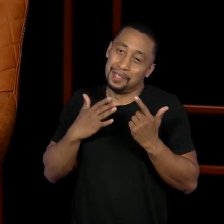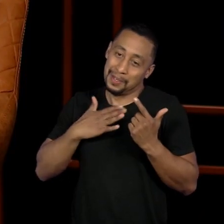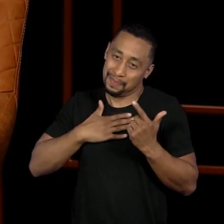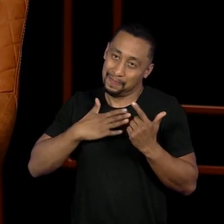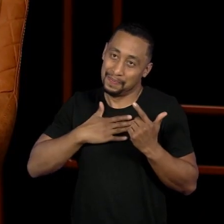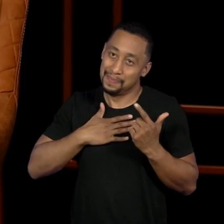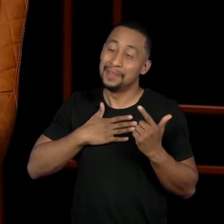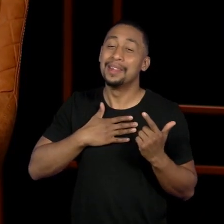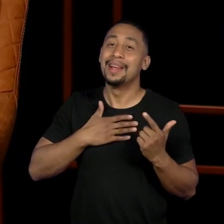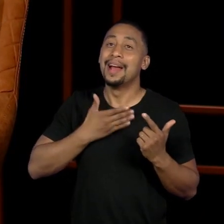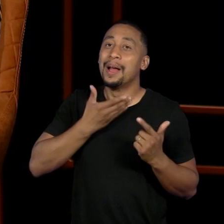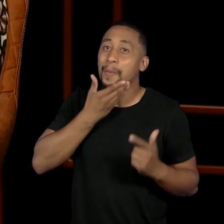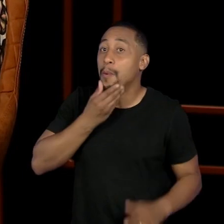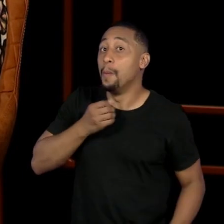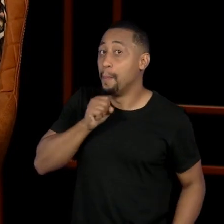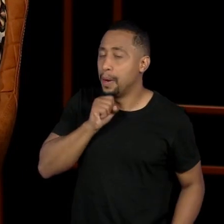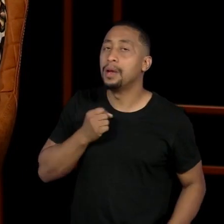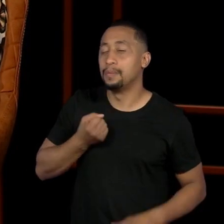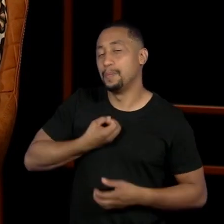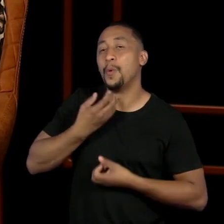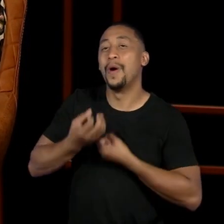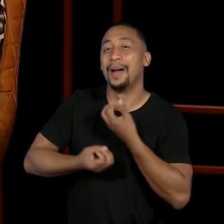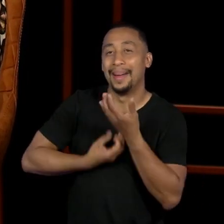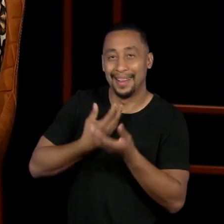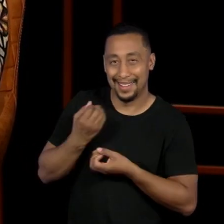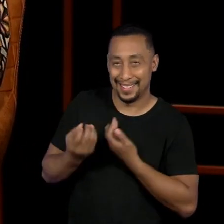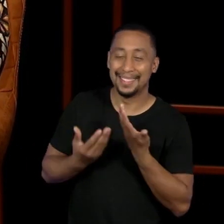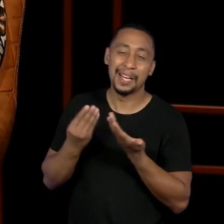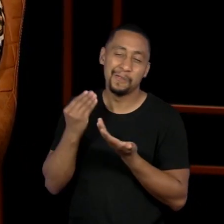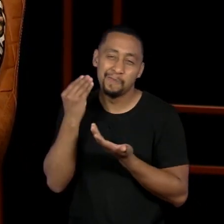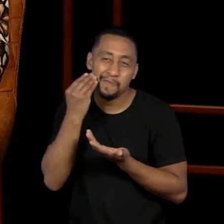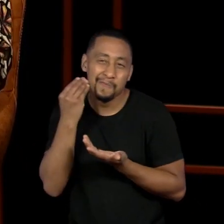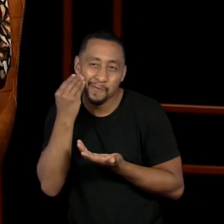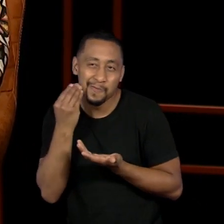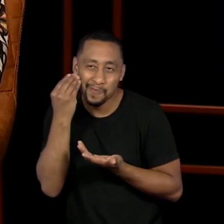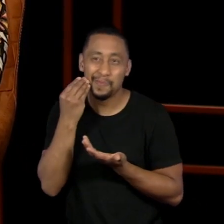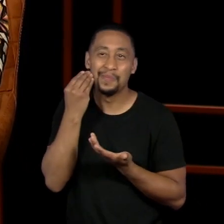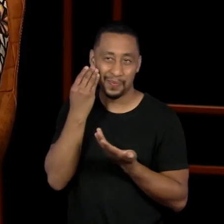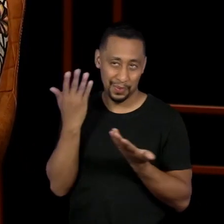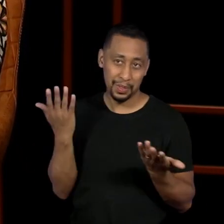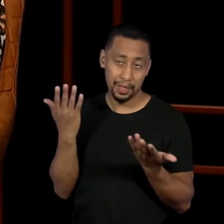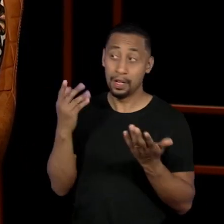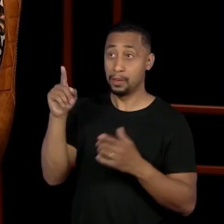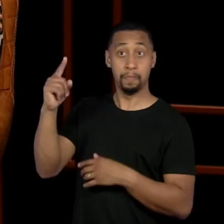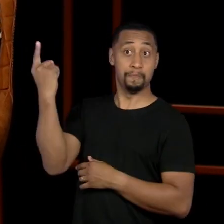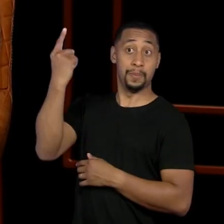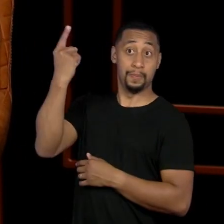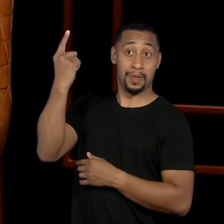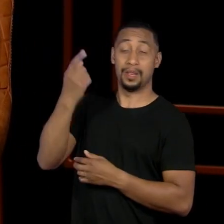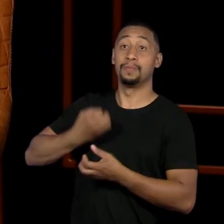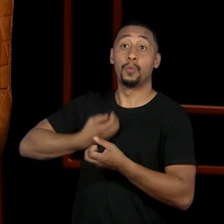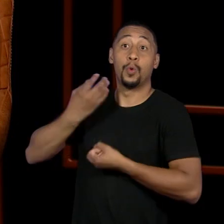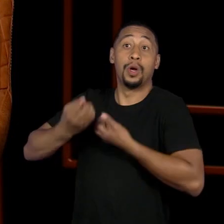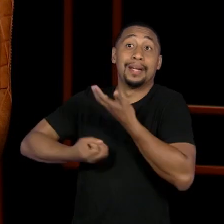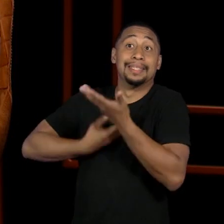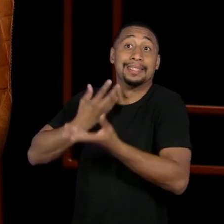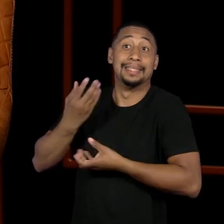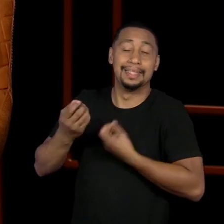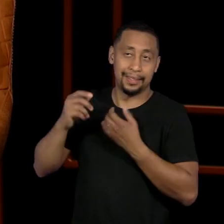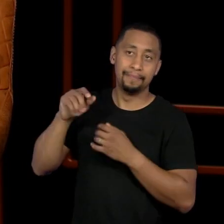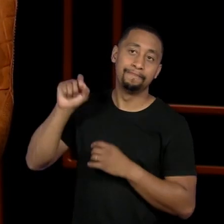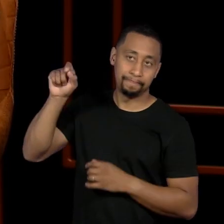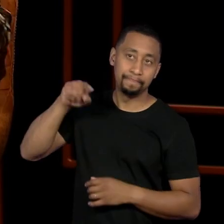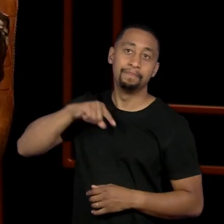poeta experimental, concreto, e ser, digamos, o pioneiro da poesia experimental. Já